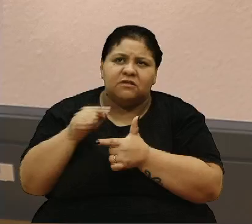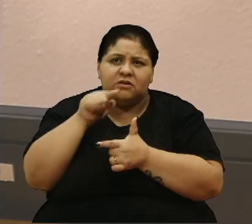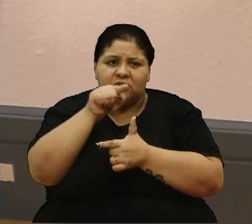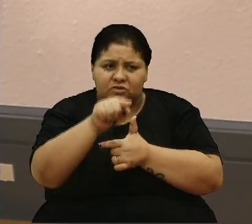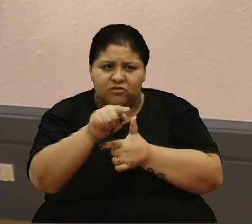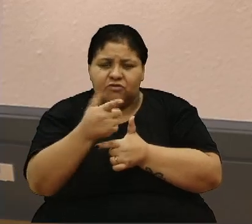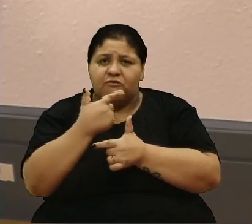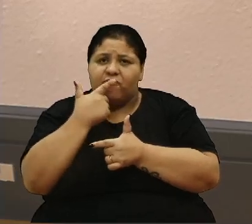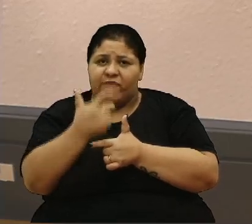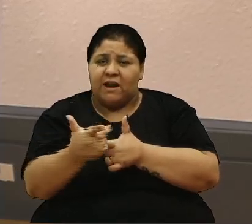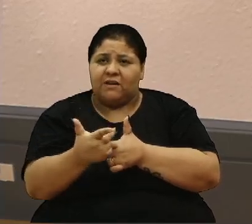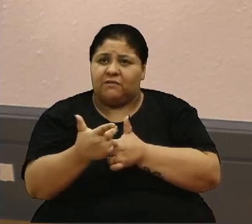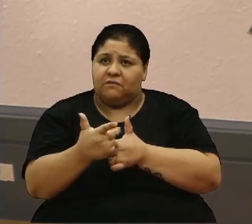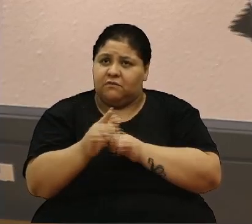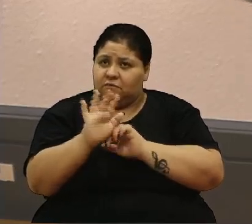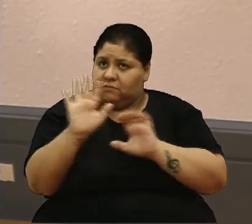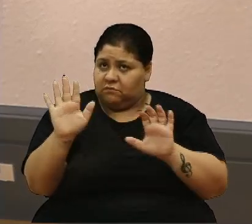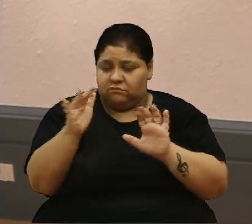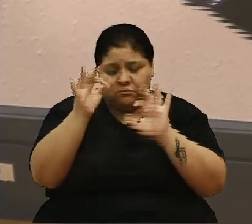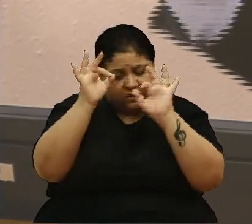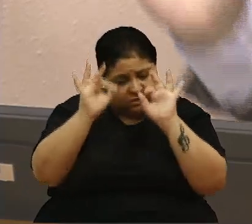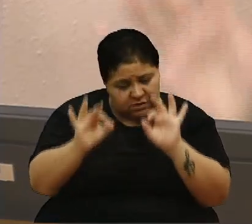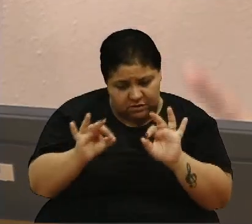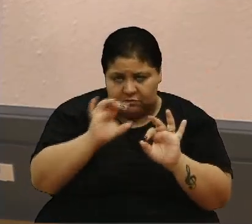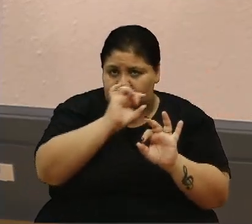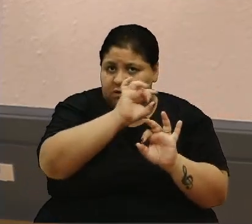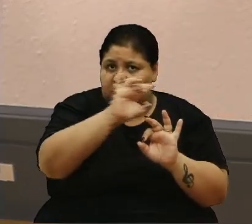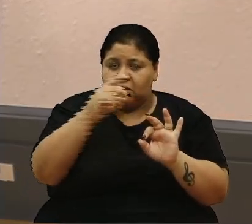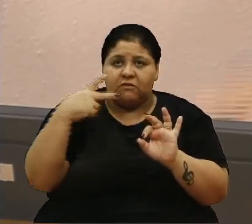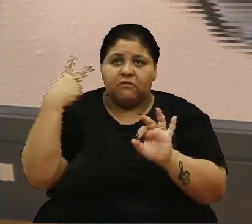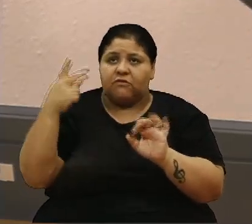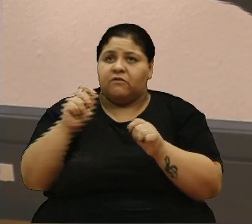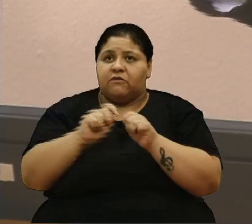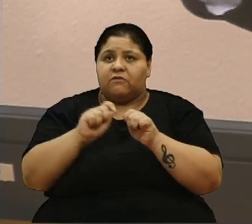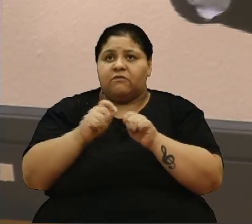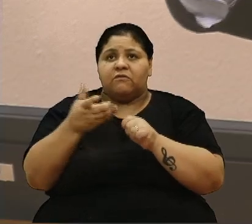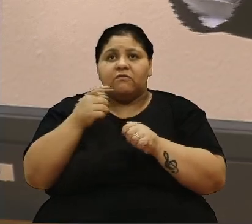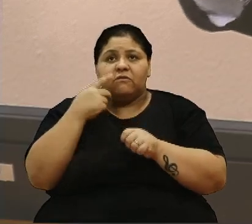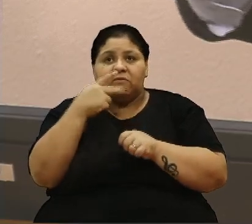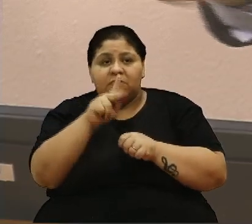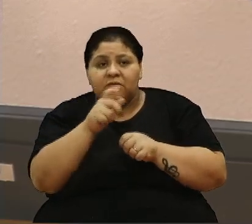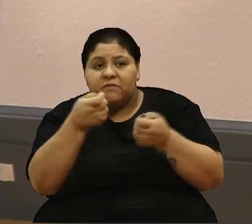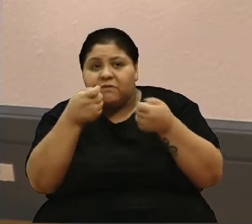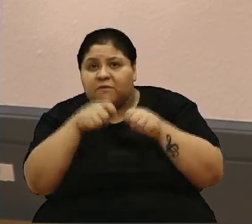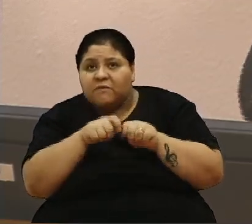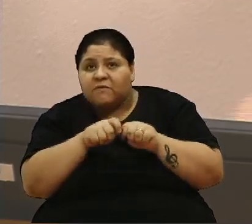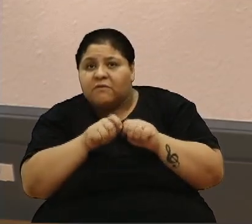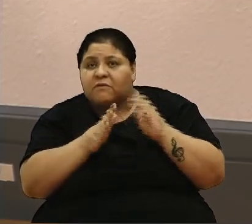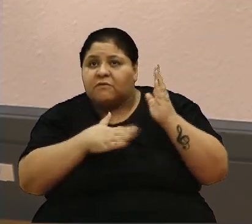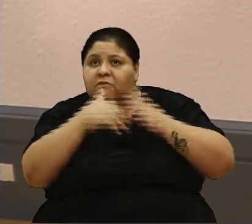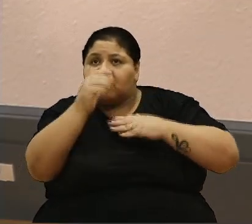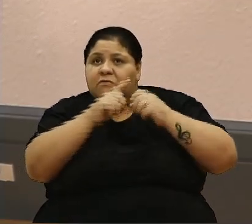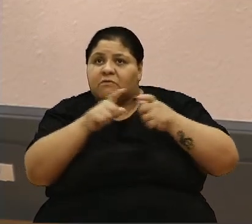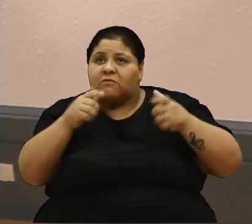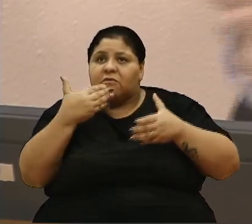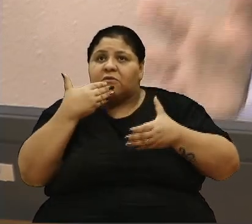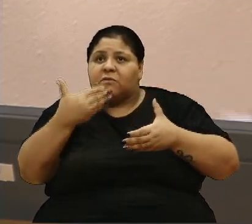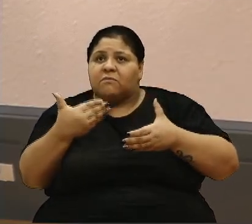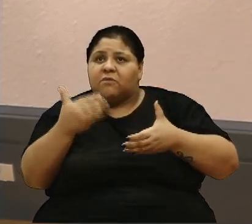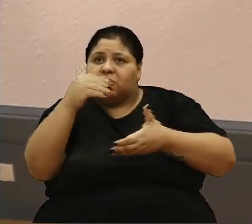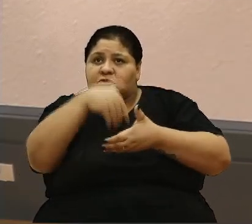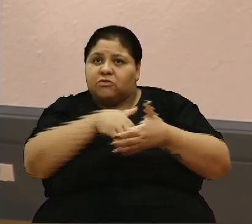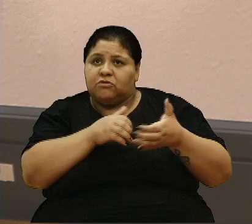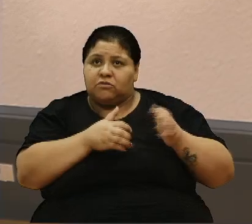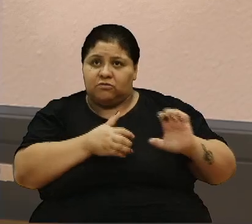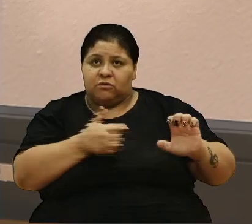vem atacar, com razão, cada um vereador faz o que quiser, mas o senhor vai precisar construir maioria e pedir os votos da esquerda.